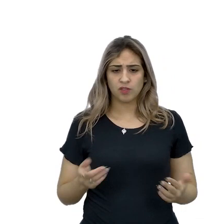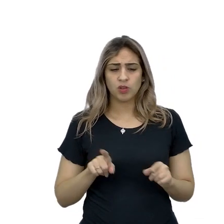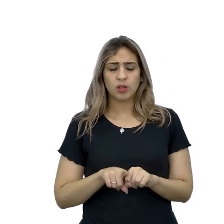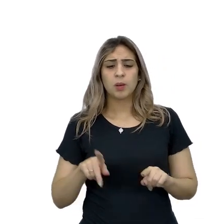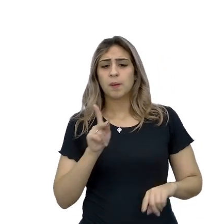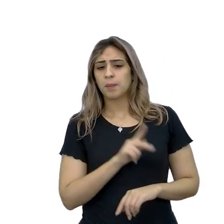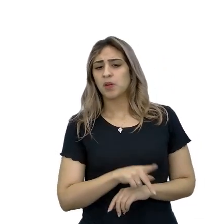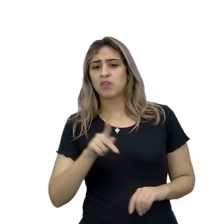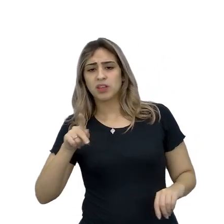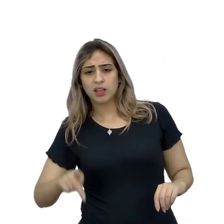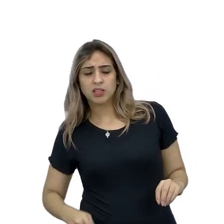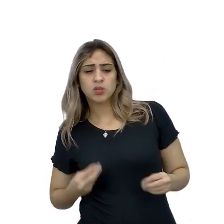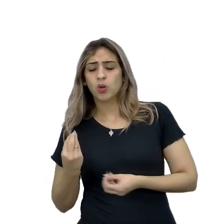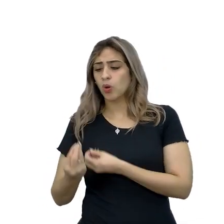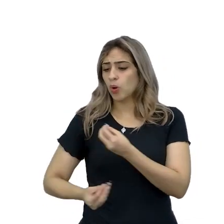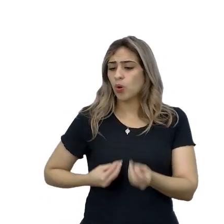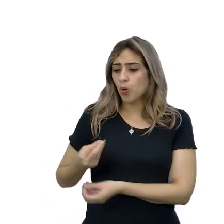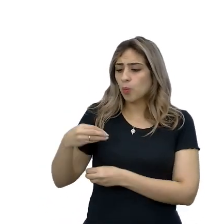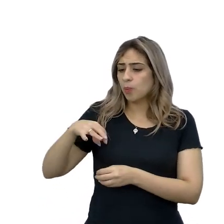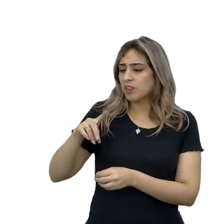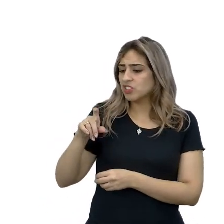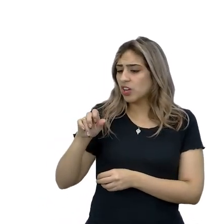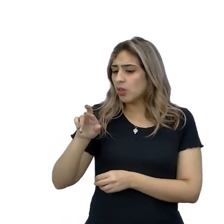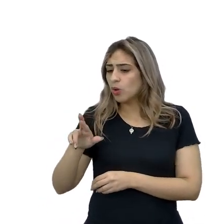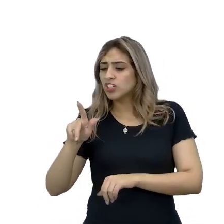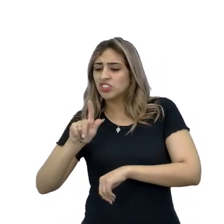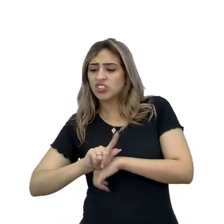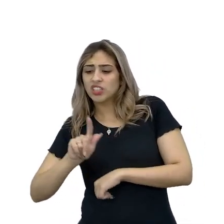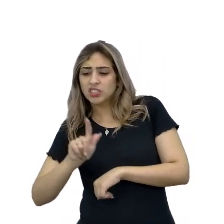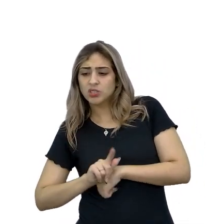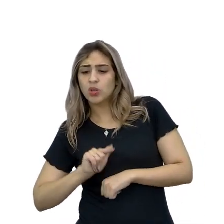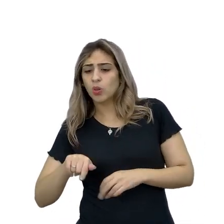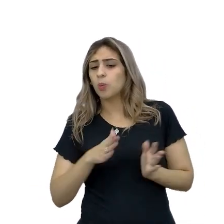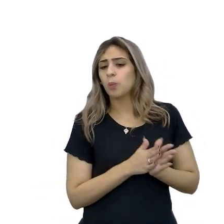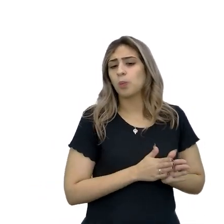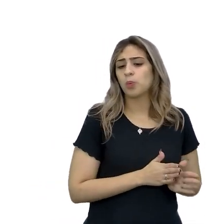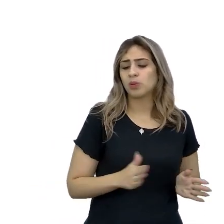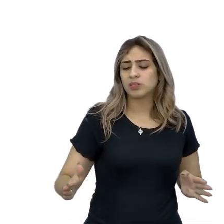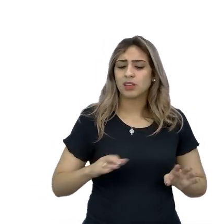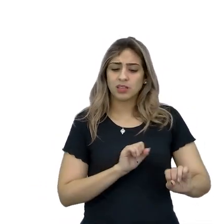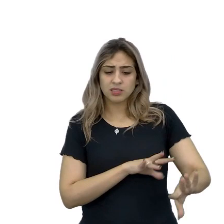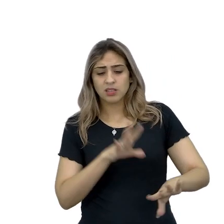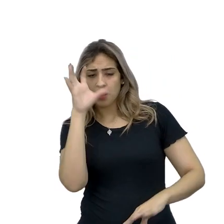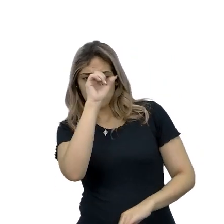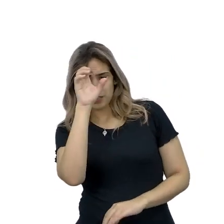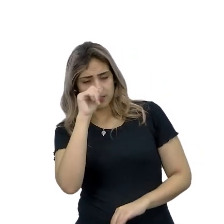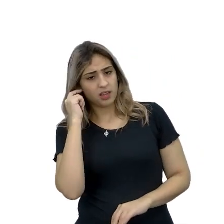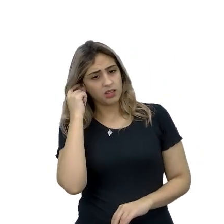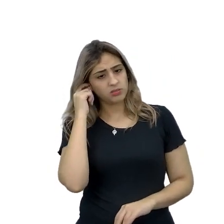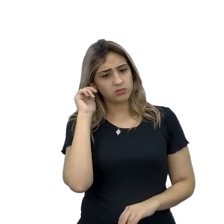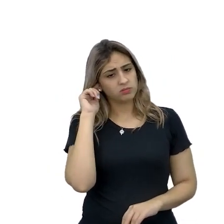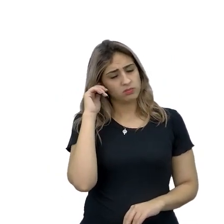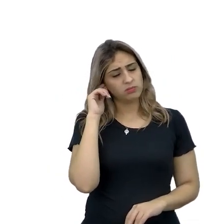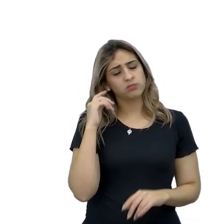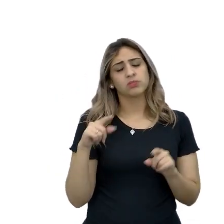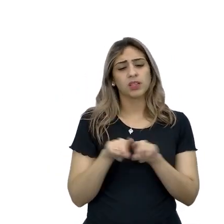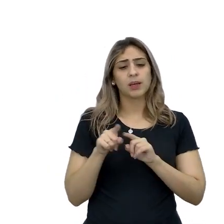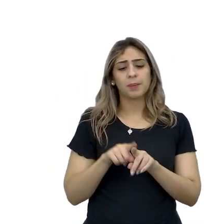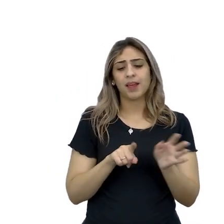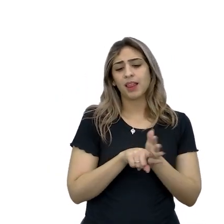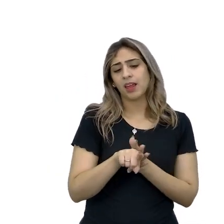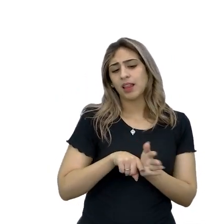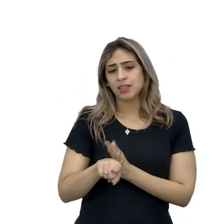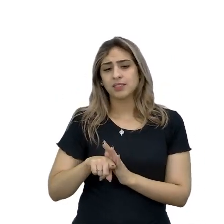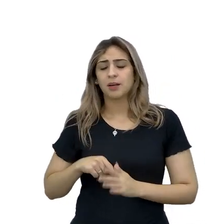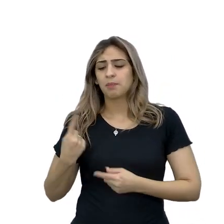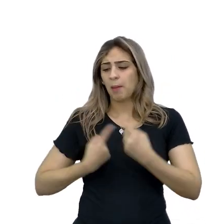o professor como mediador, como gestor ali do processo de ensino e aprendizagem, né, e analisar